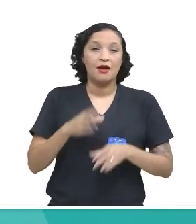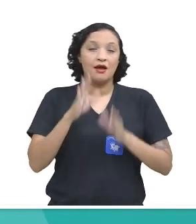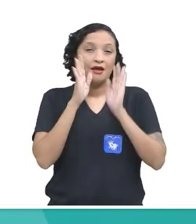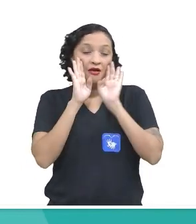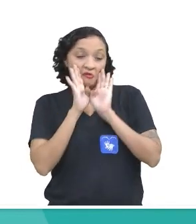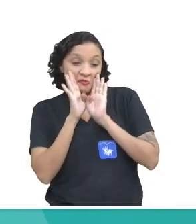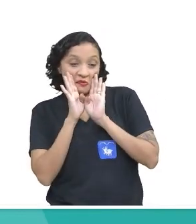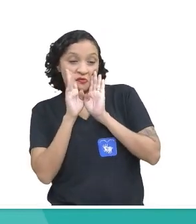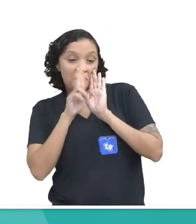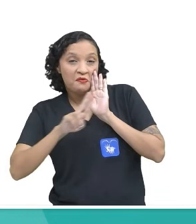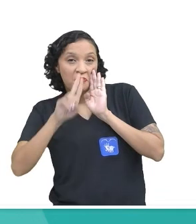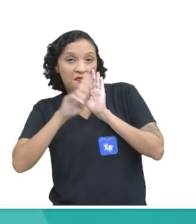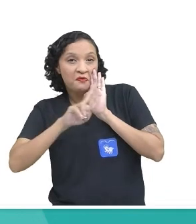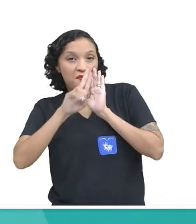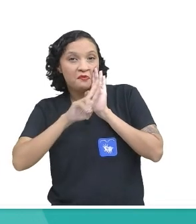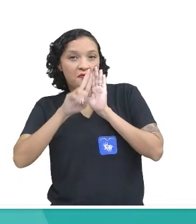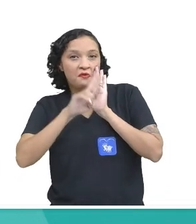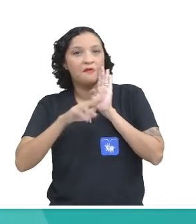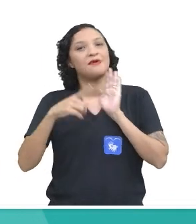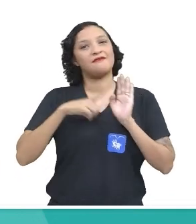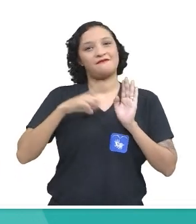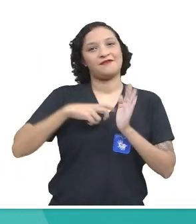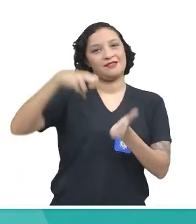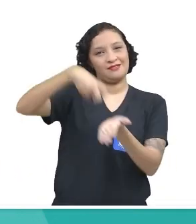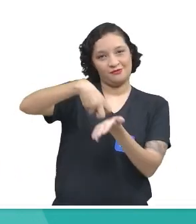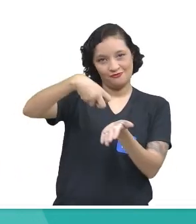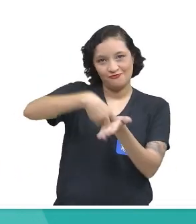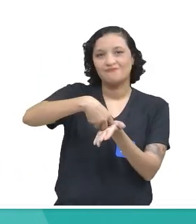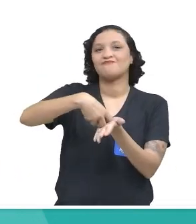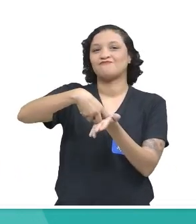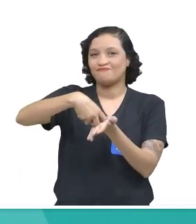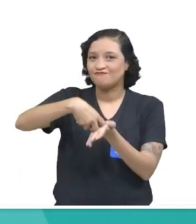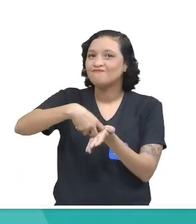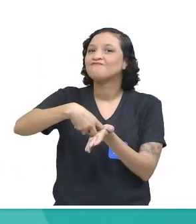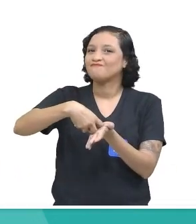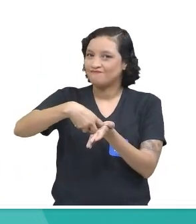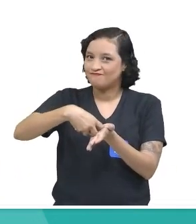e terão que pagar uma prenda, ou seja, eles serão